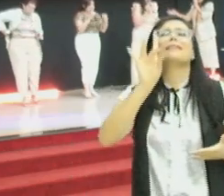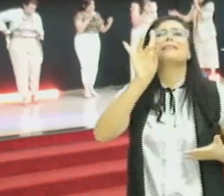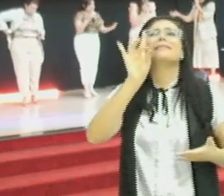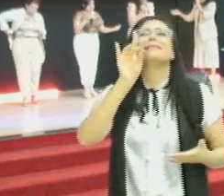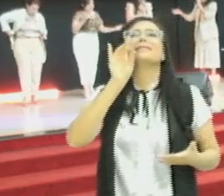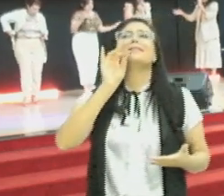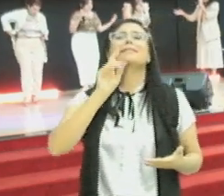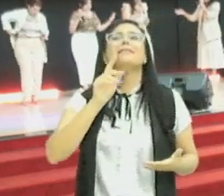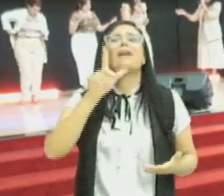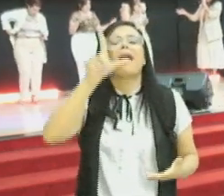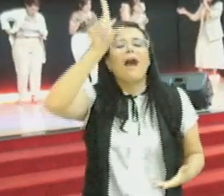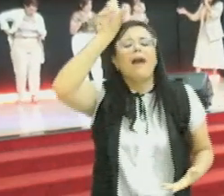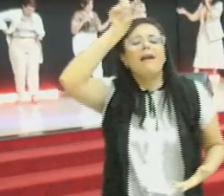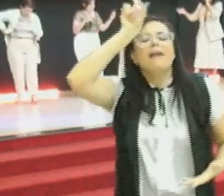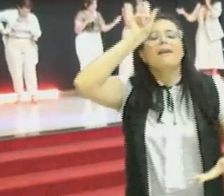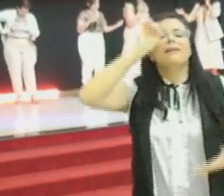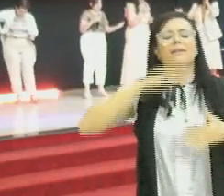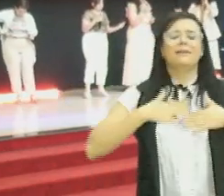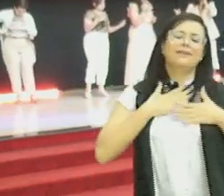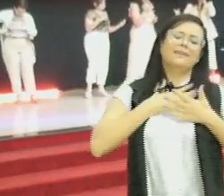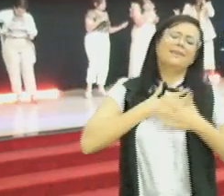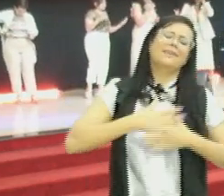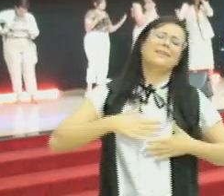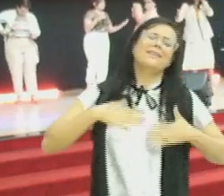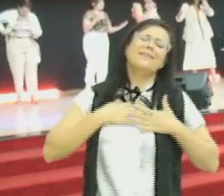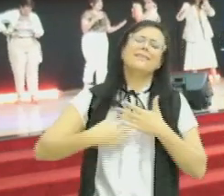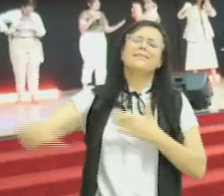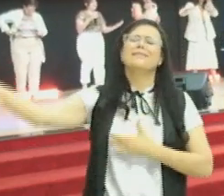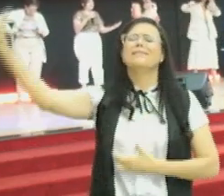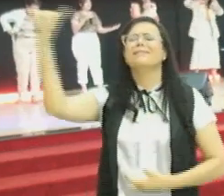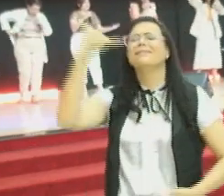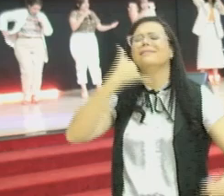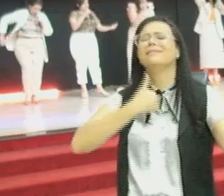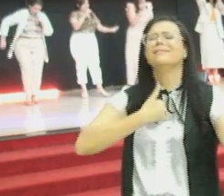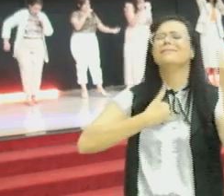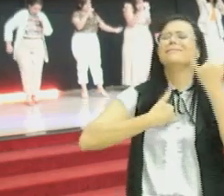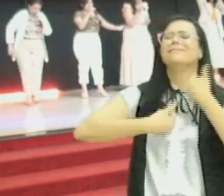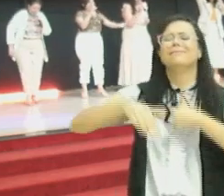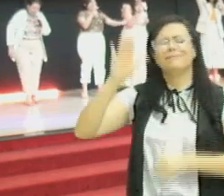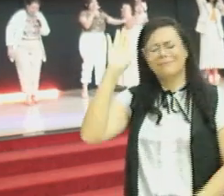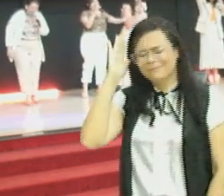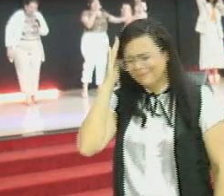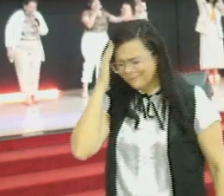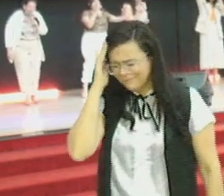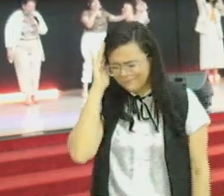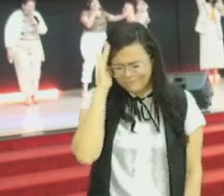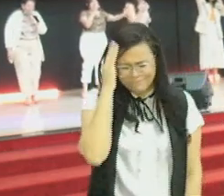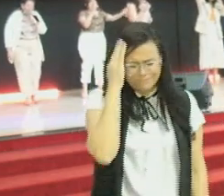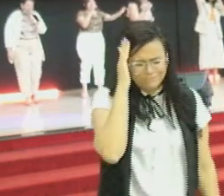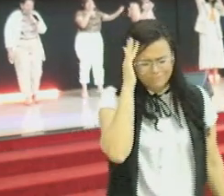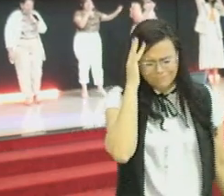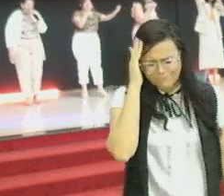uma vez que eu já ouvi teu falar. Tu